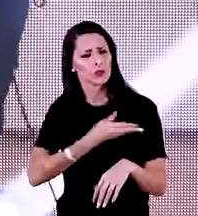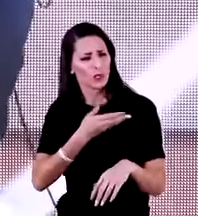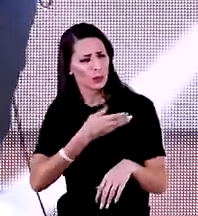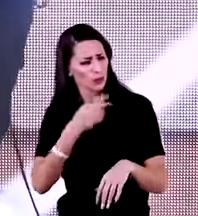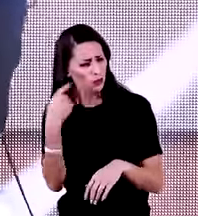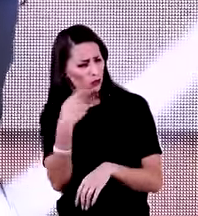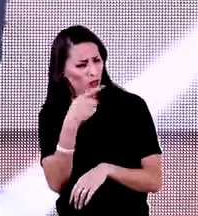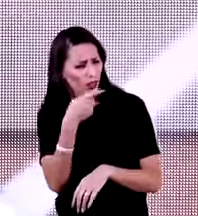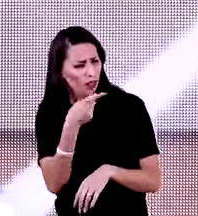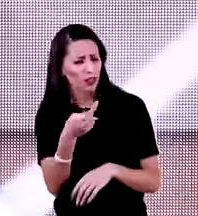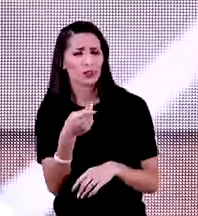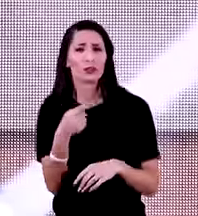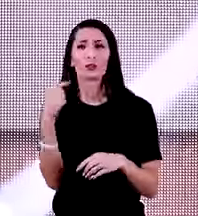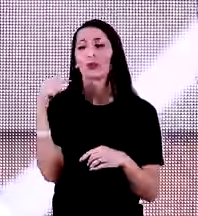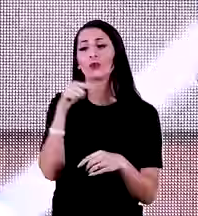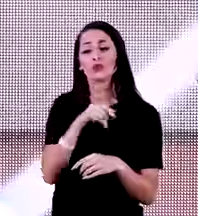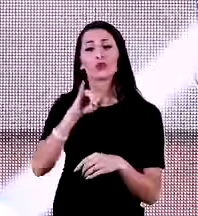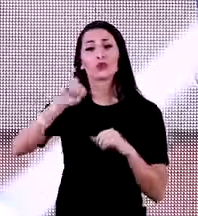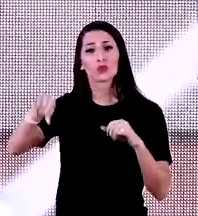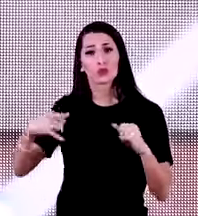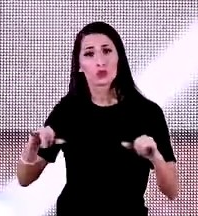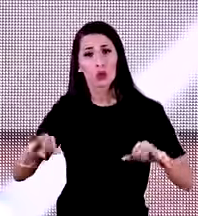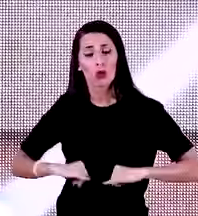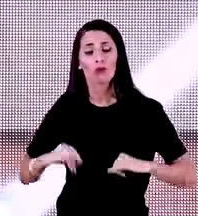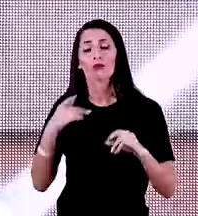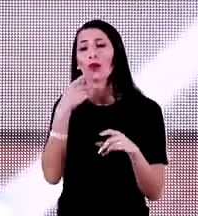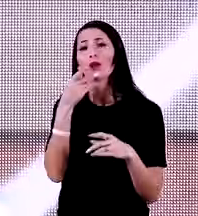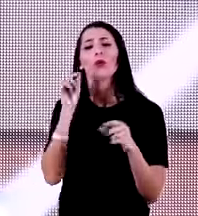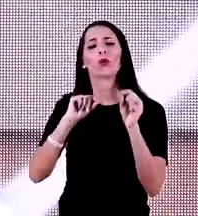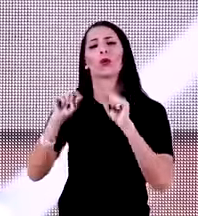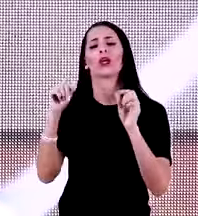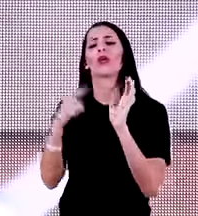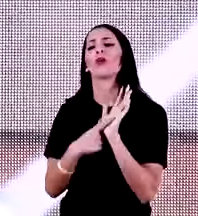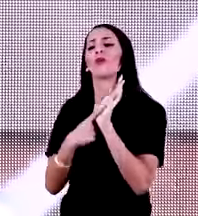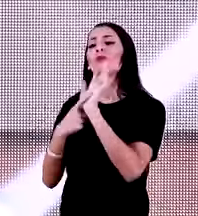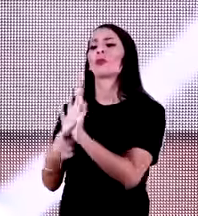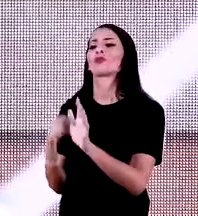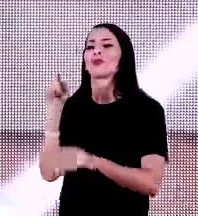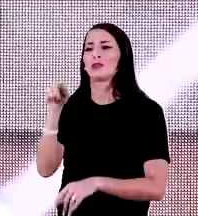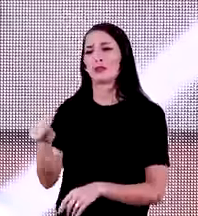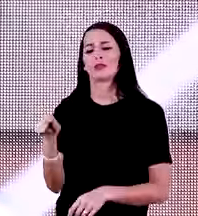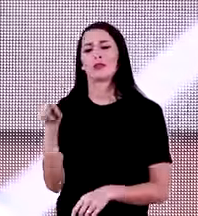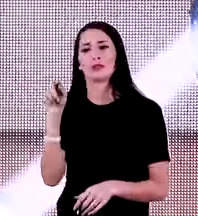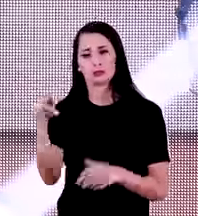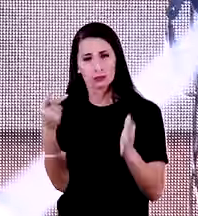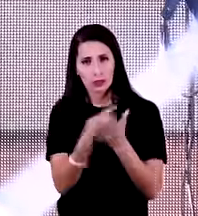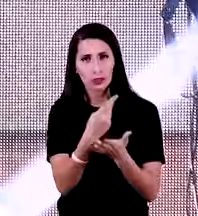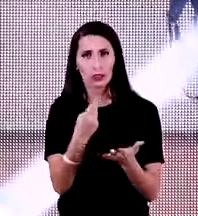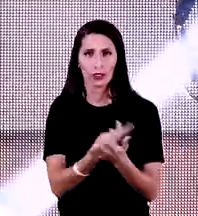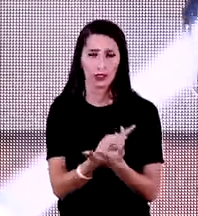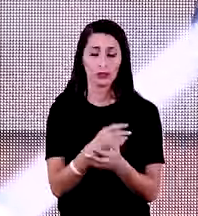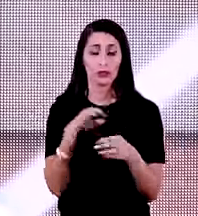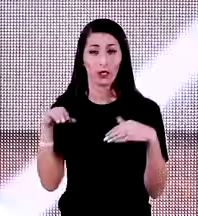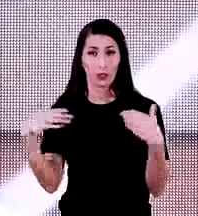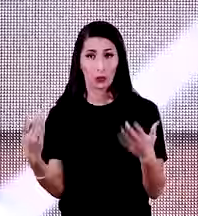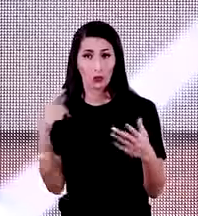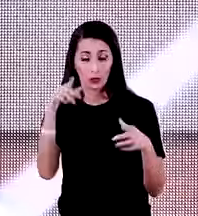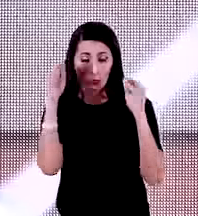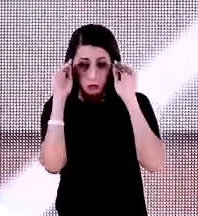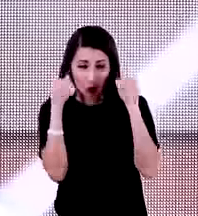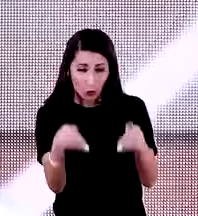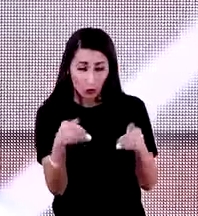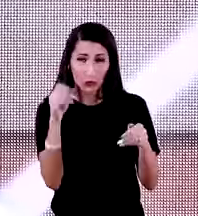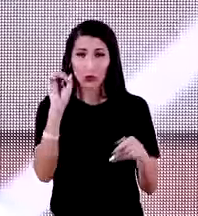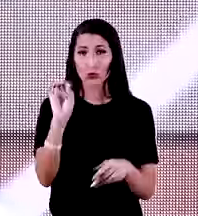Enquanto ele centrou a sua vida na sua própria dor, ele só continuou a sofrer. Mas a Bíblia diz que em um dado